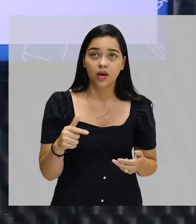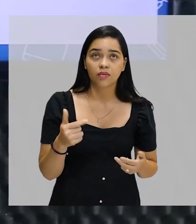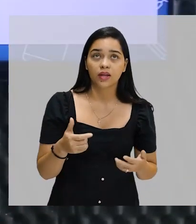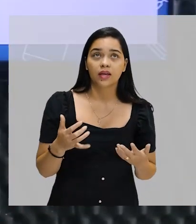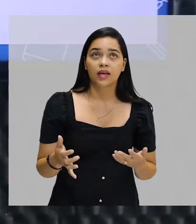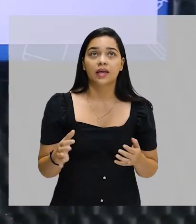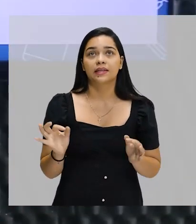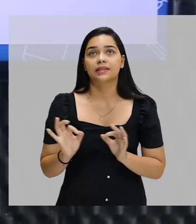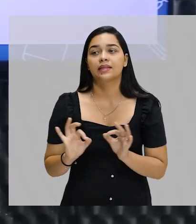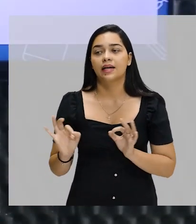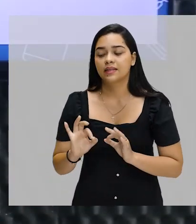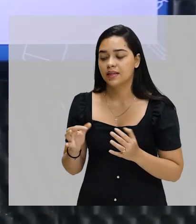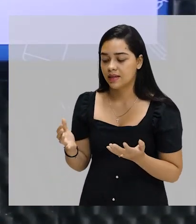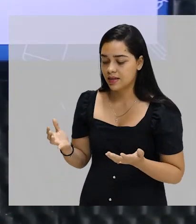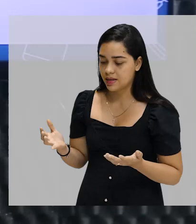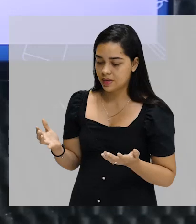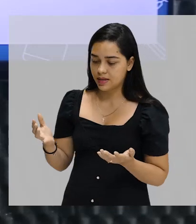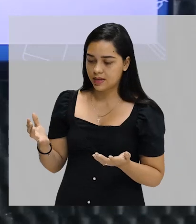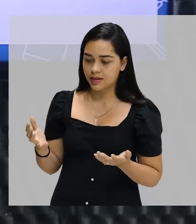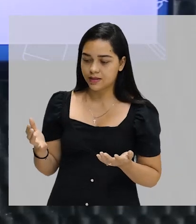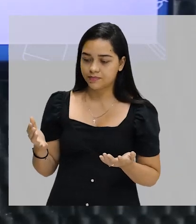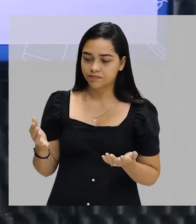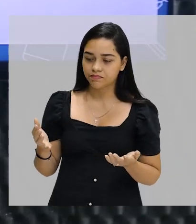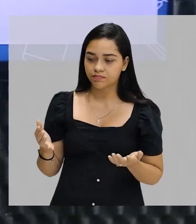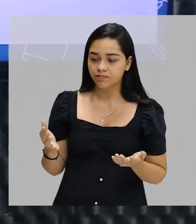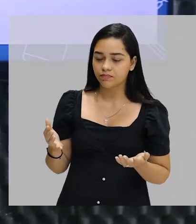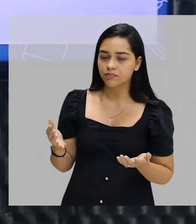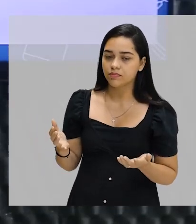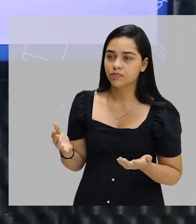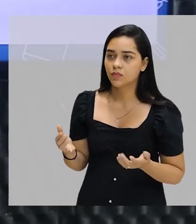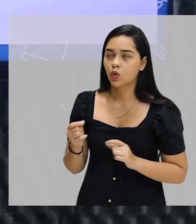trazer nenhuma